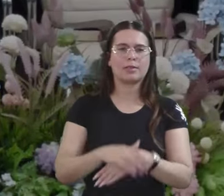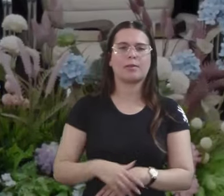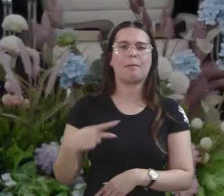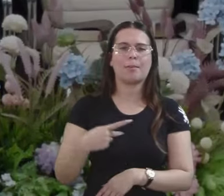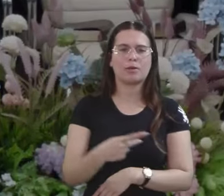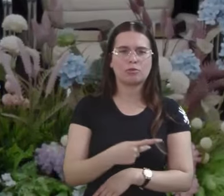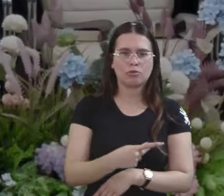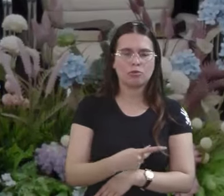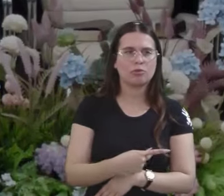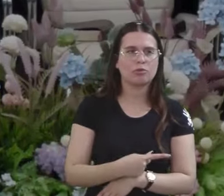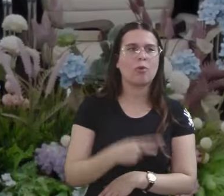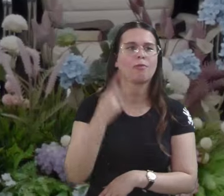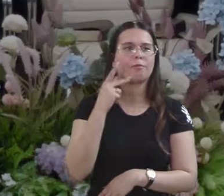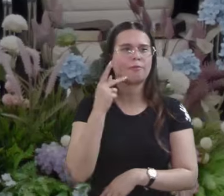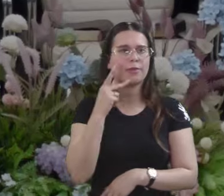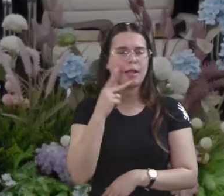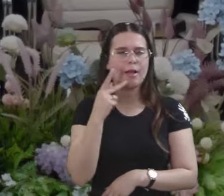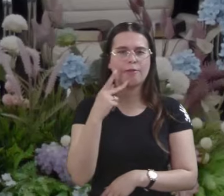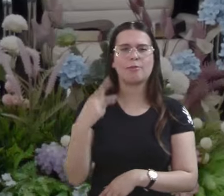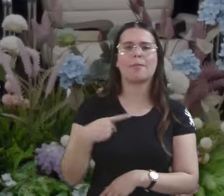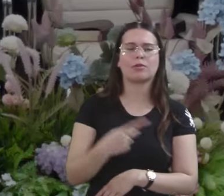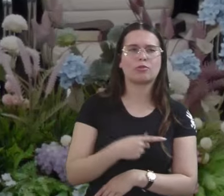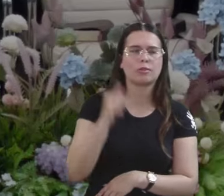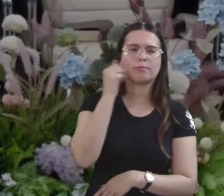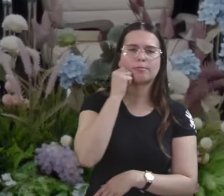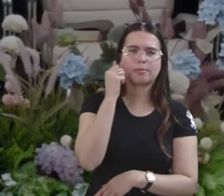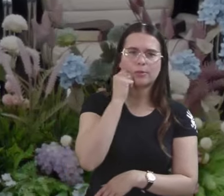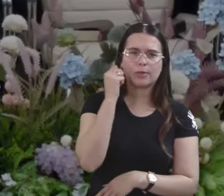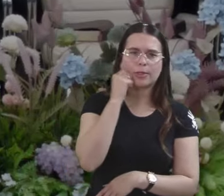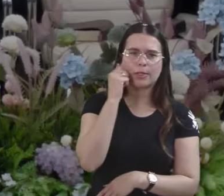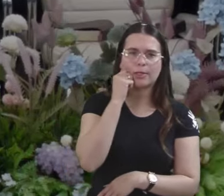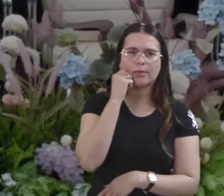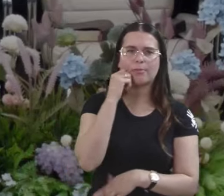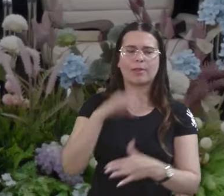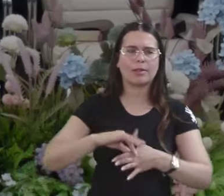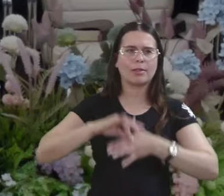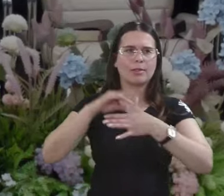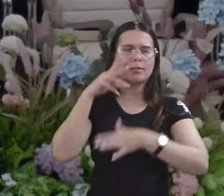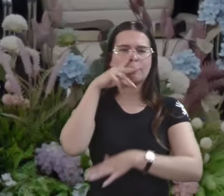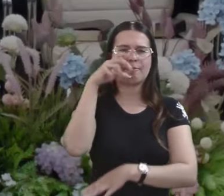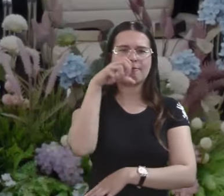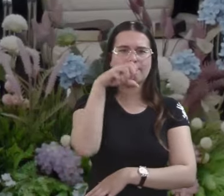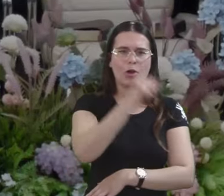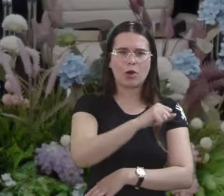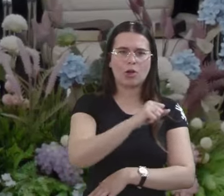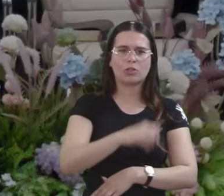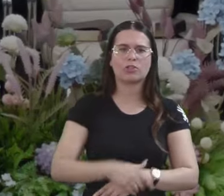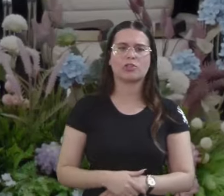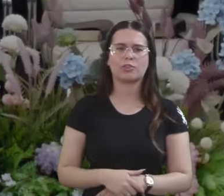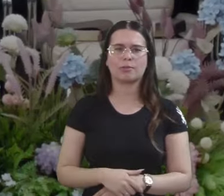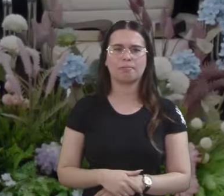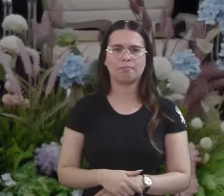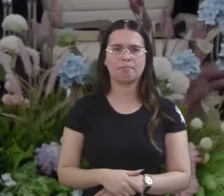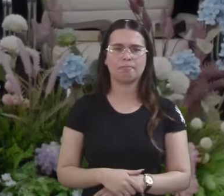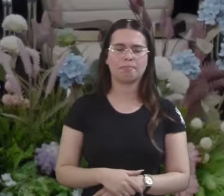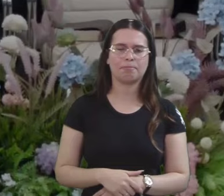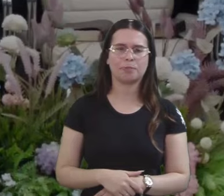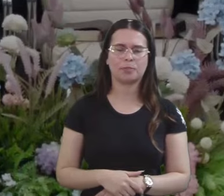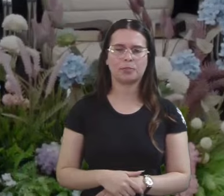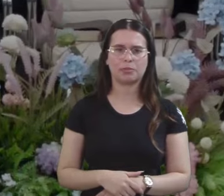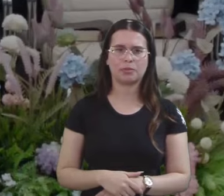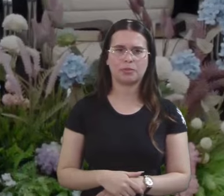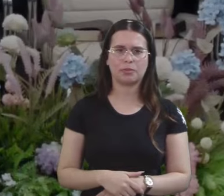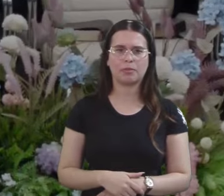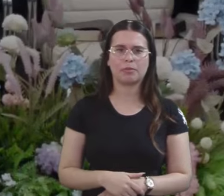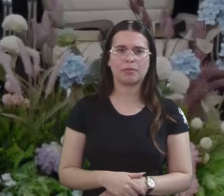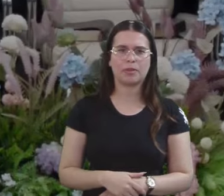André Bueno, liderança forte. O pastor chegou a deputado agora, mas ele não vai ser o prioritário do